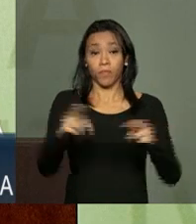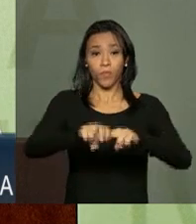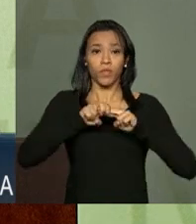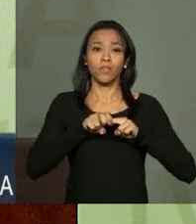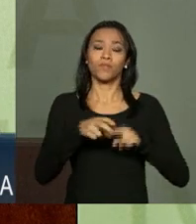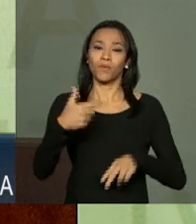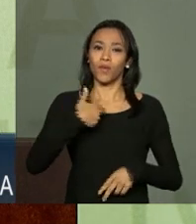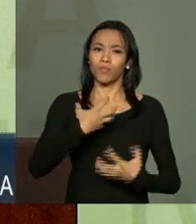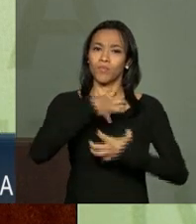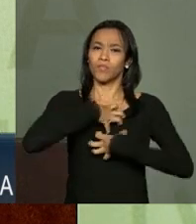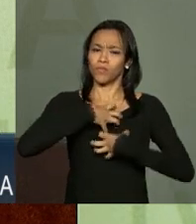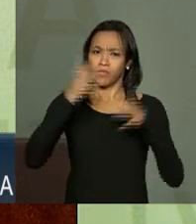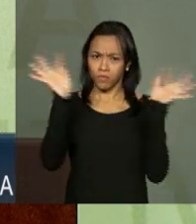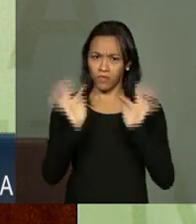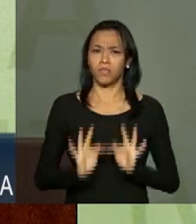eu